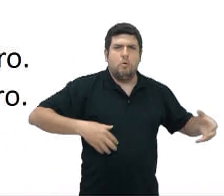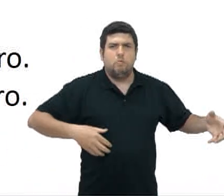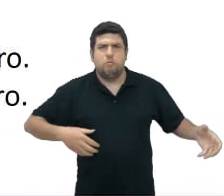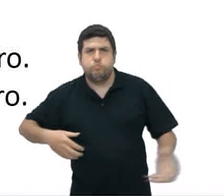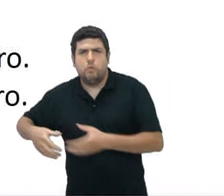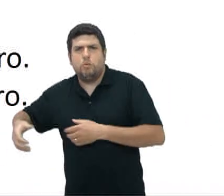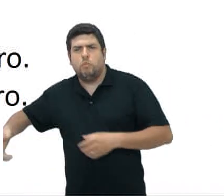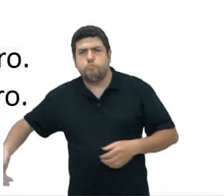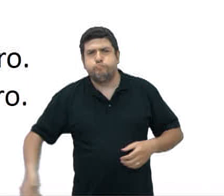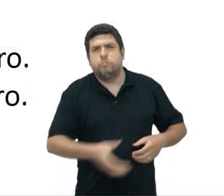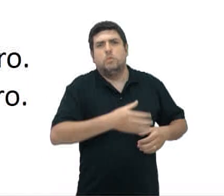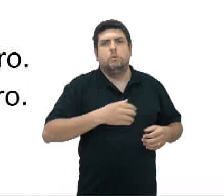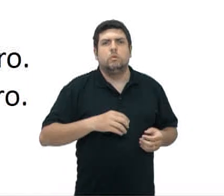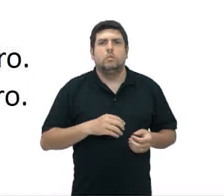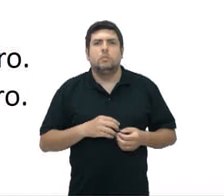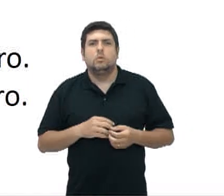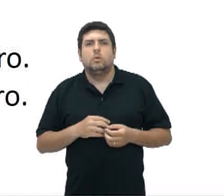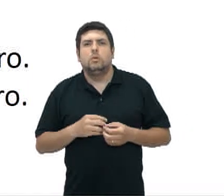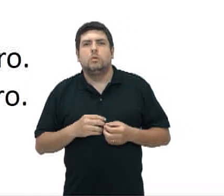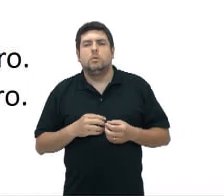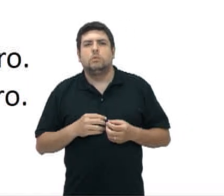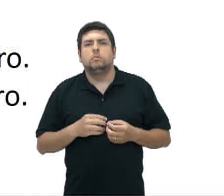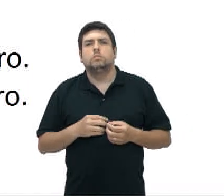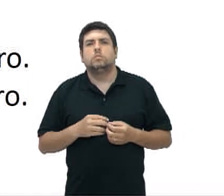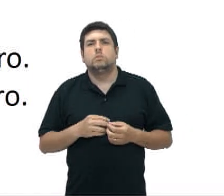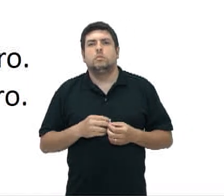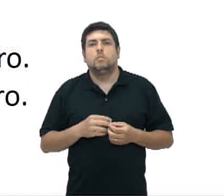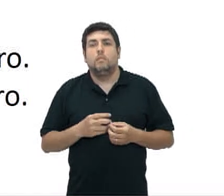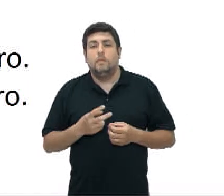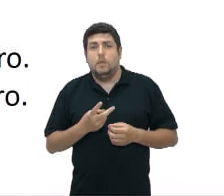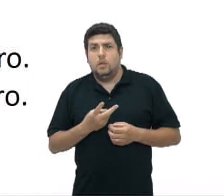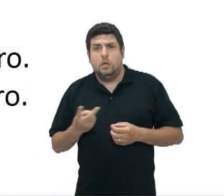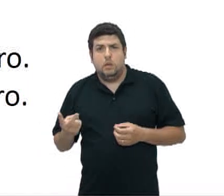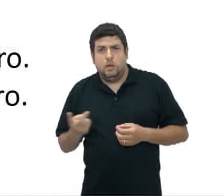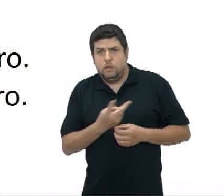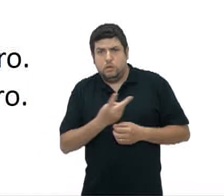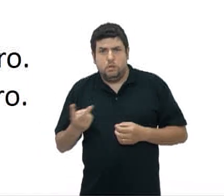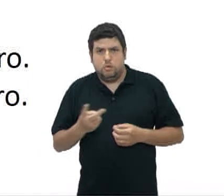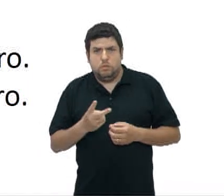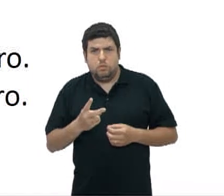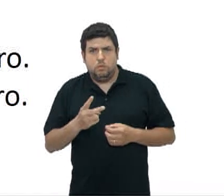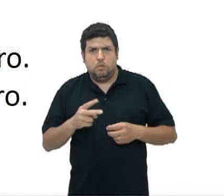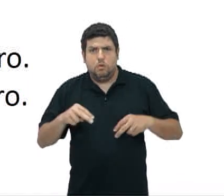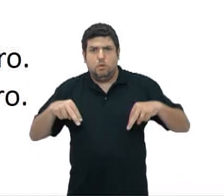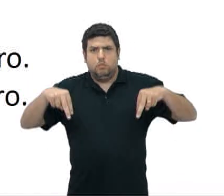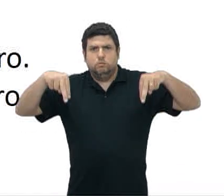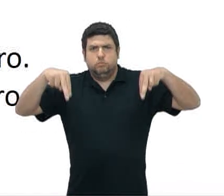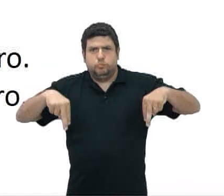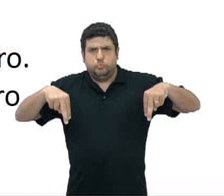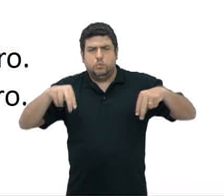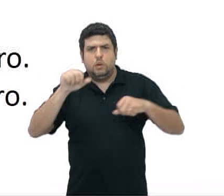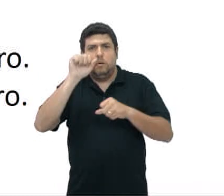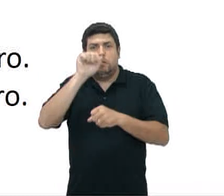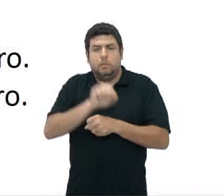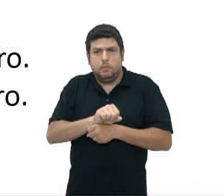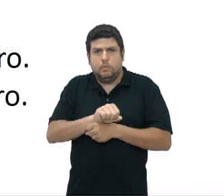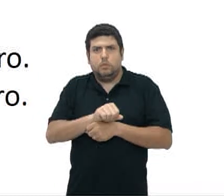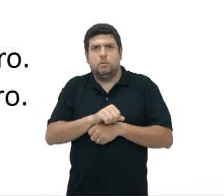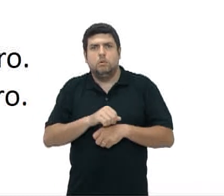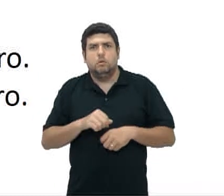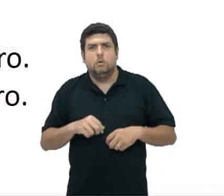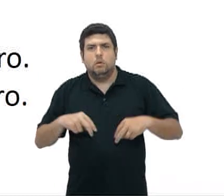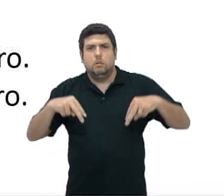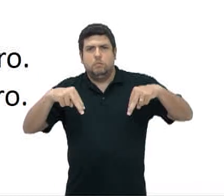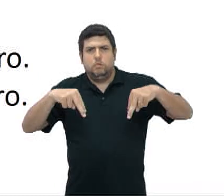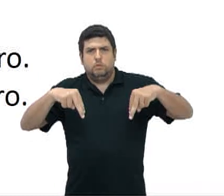desprezação de forças externas. Item A. Parados no mesmo lugar. B. Parados e mais